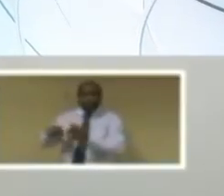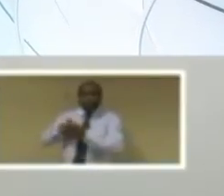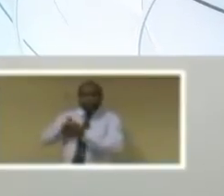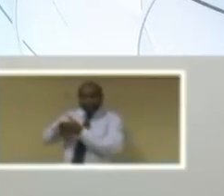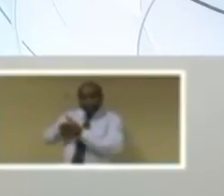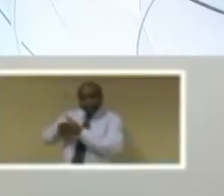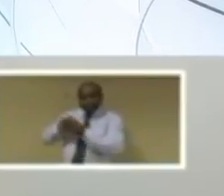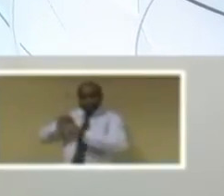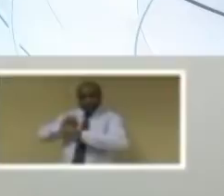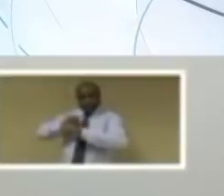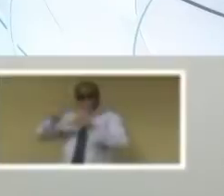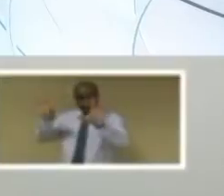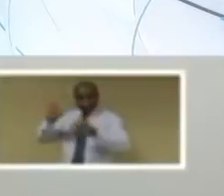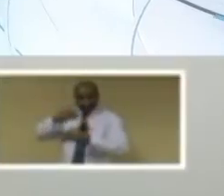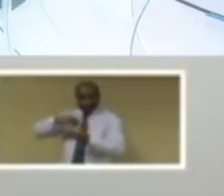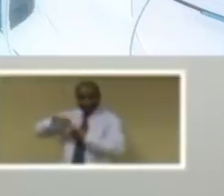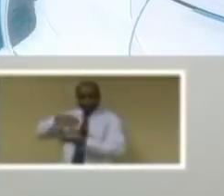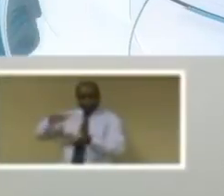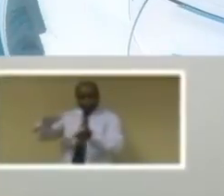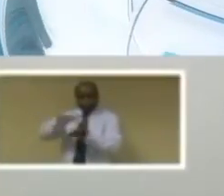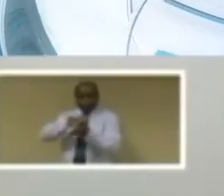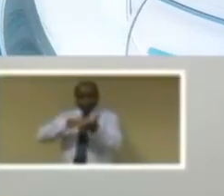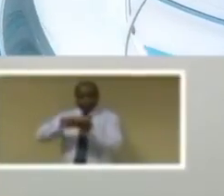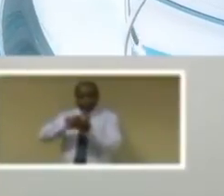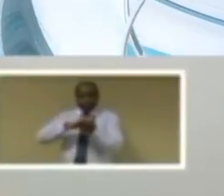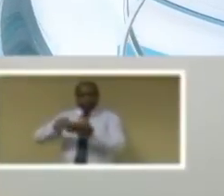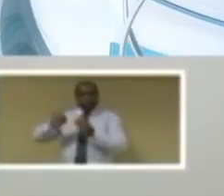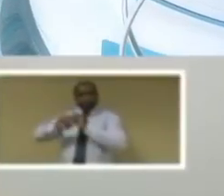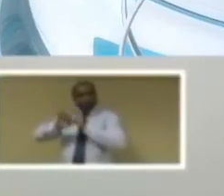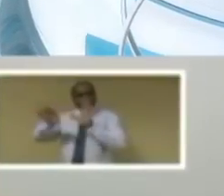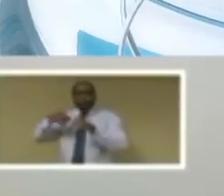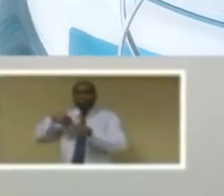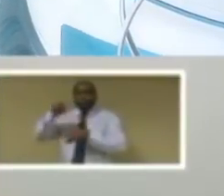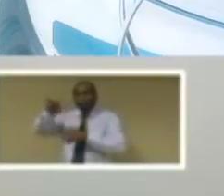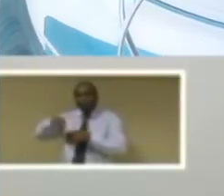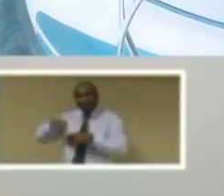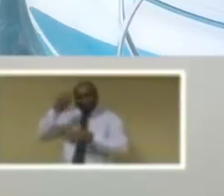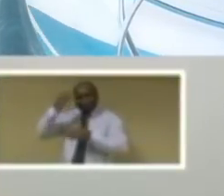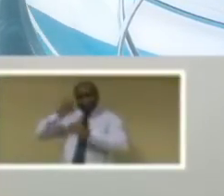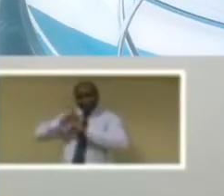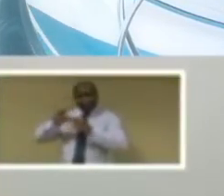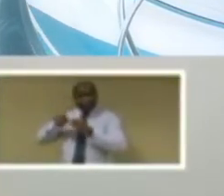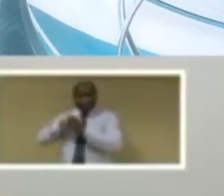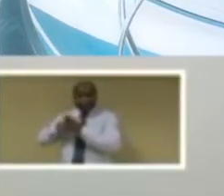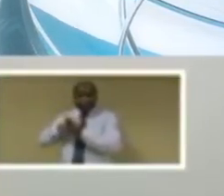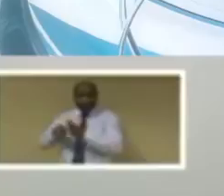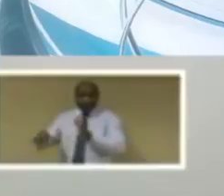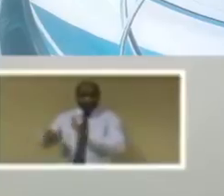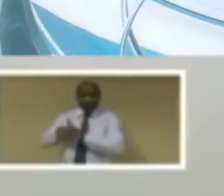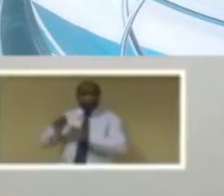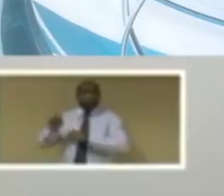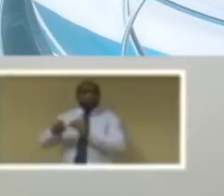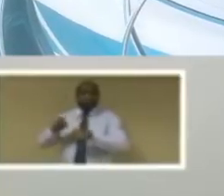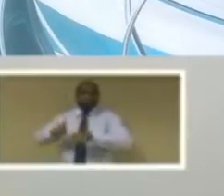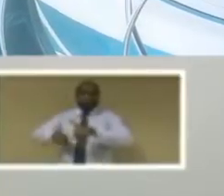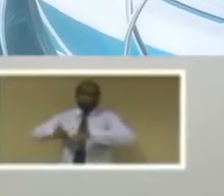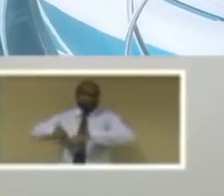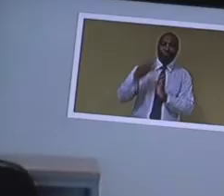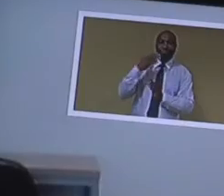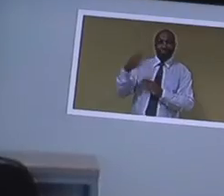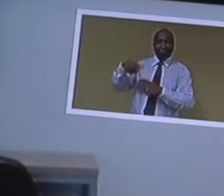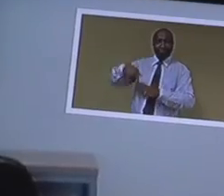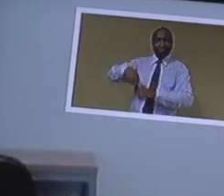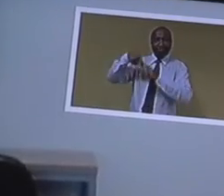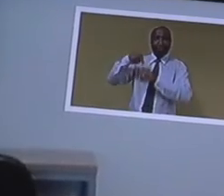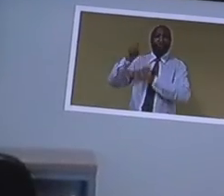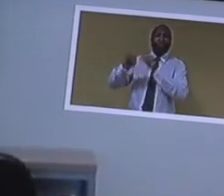tempestiva, clara, didática e detalhada, por meio da disponibilização de cada ato relacionado à contratação em arquivos distintos.